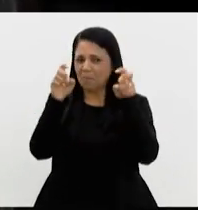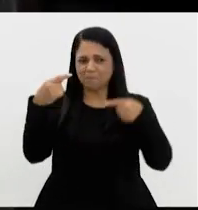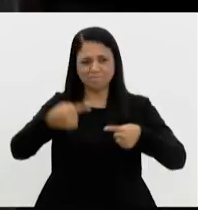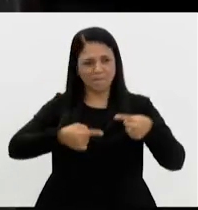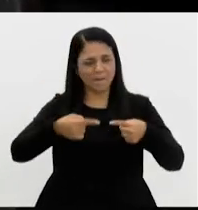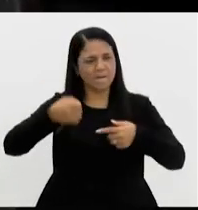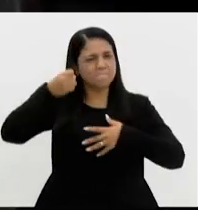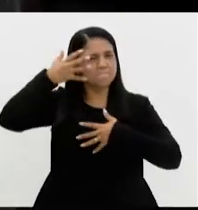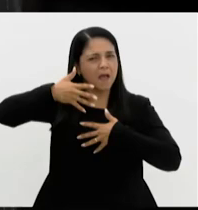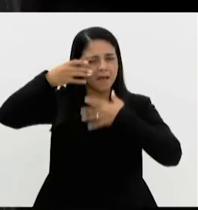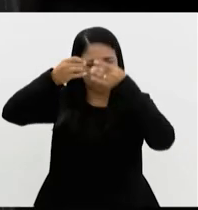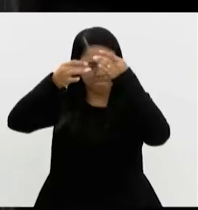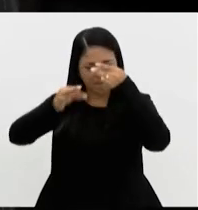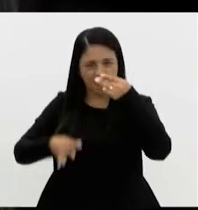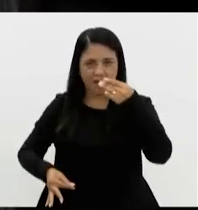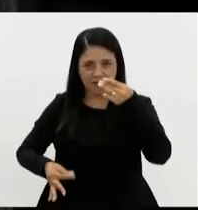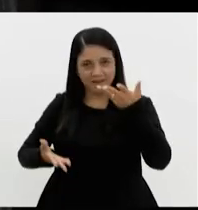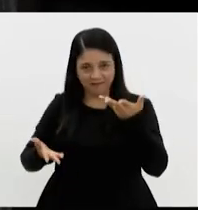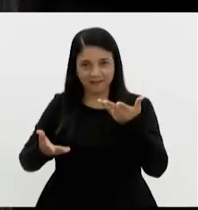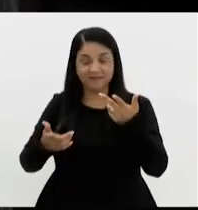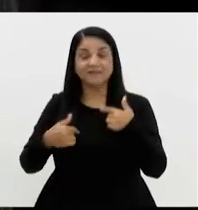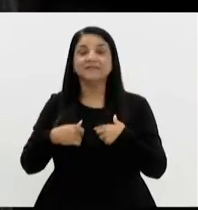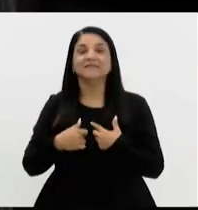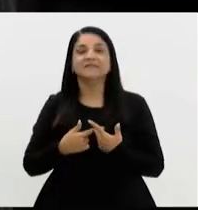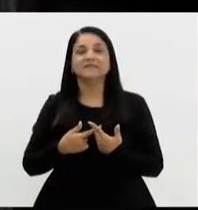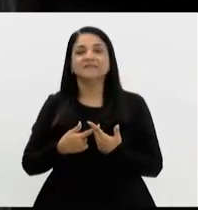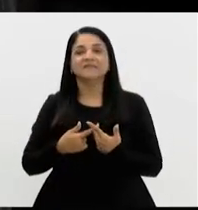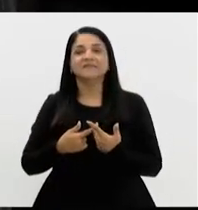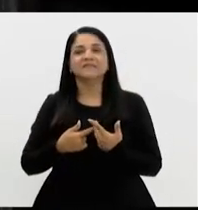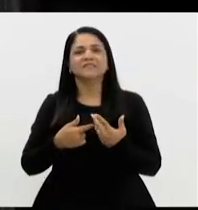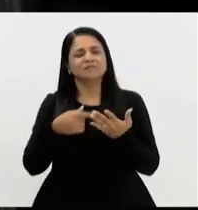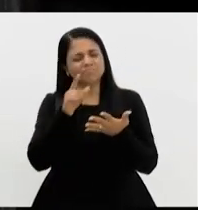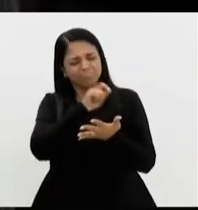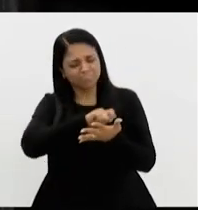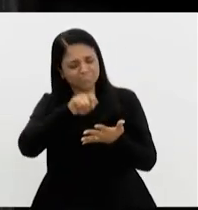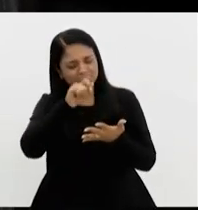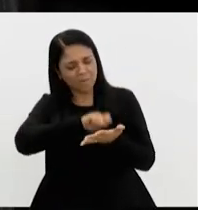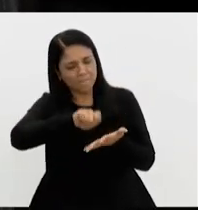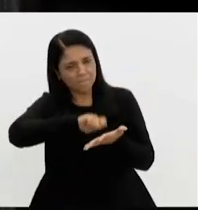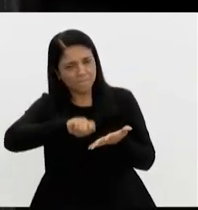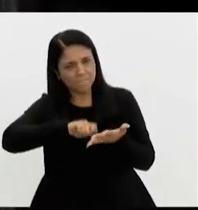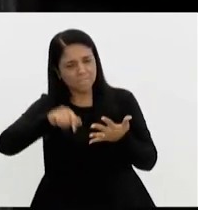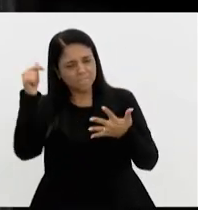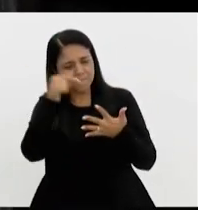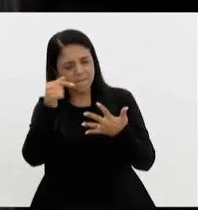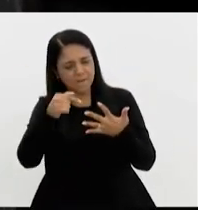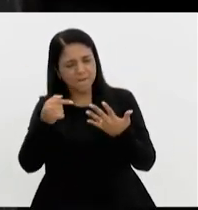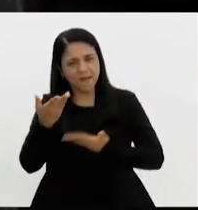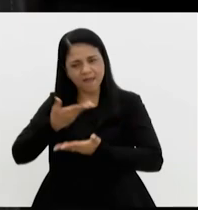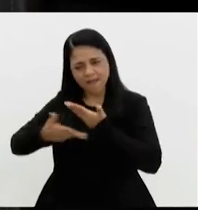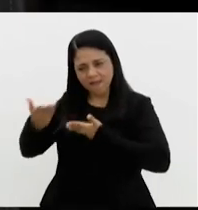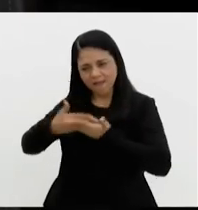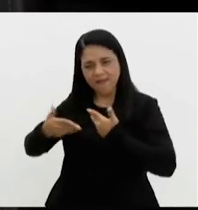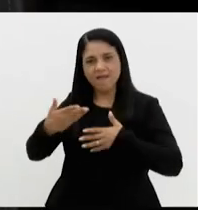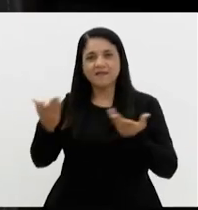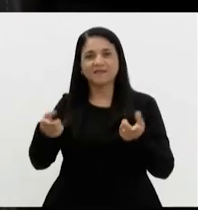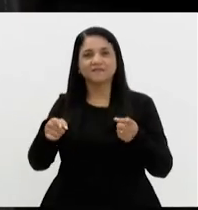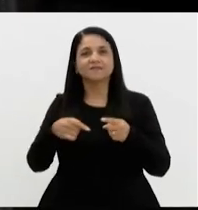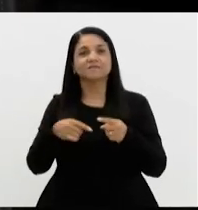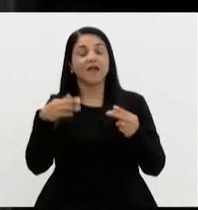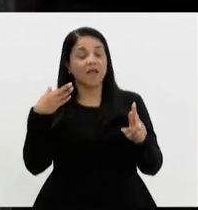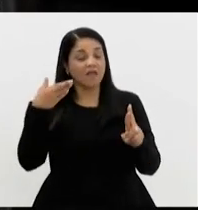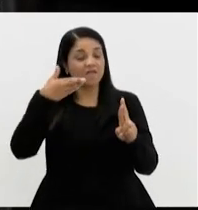então eu trouxe pequenas anotações PR nossa conversa vou fazer referência à